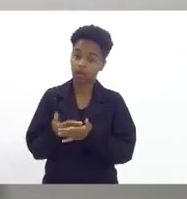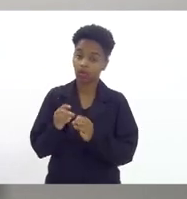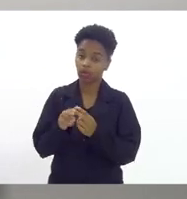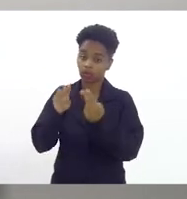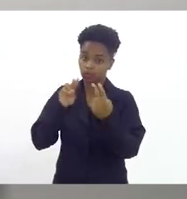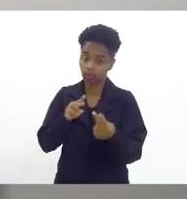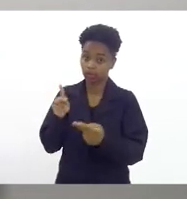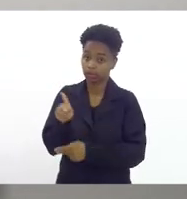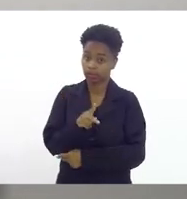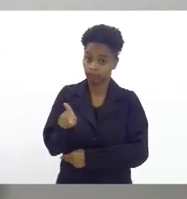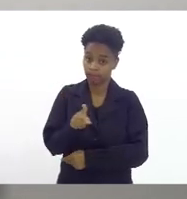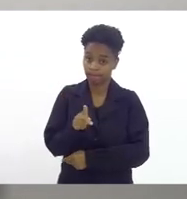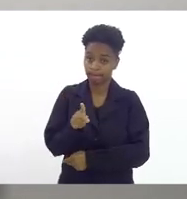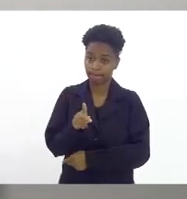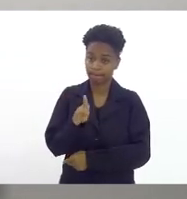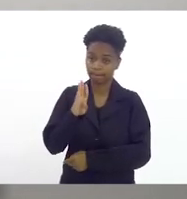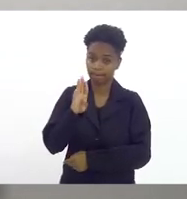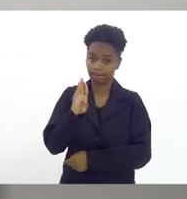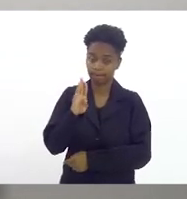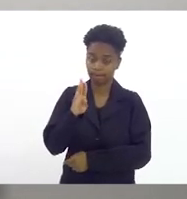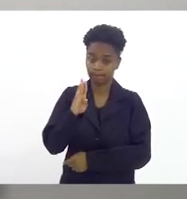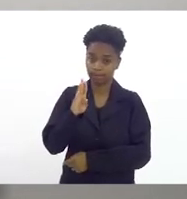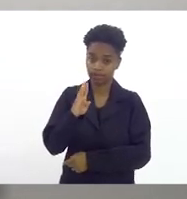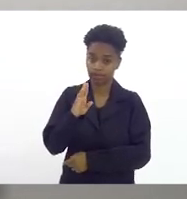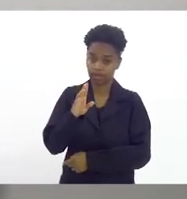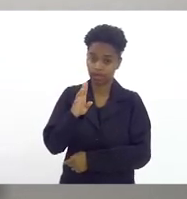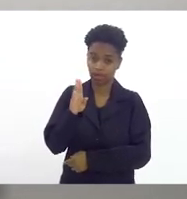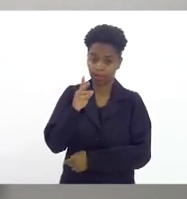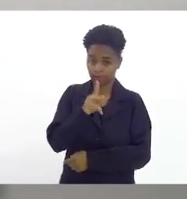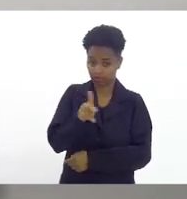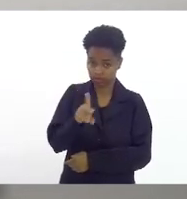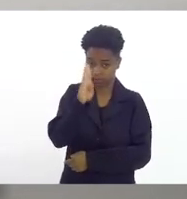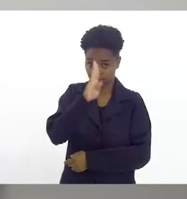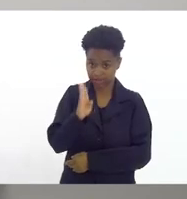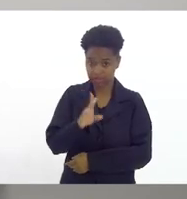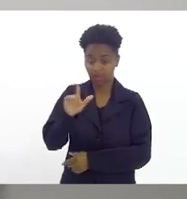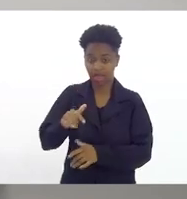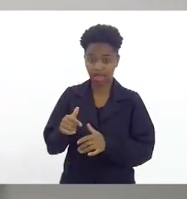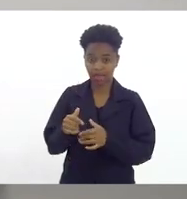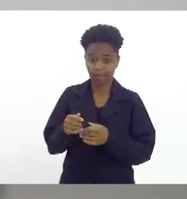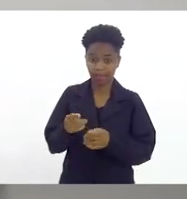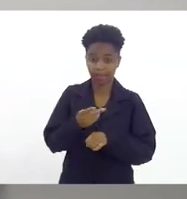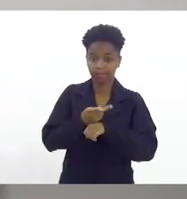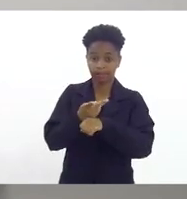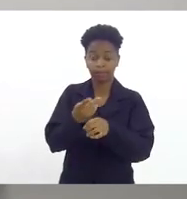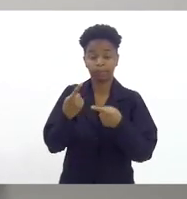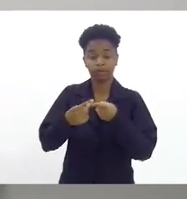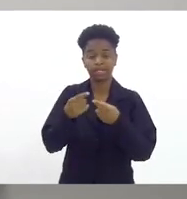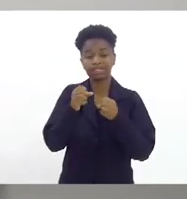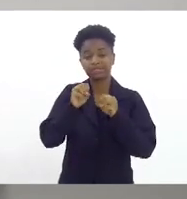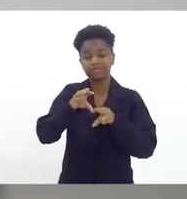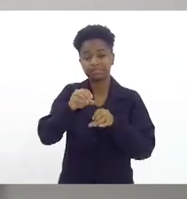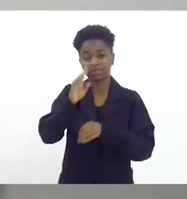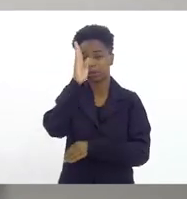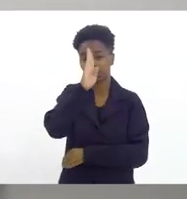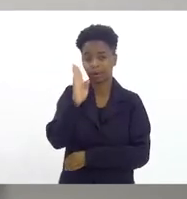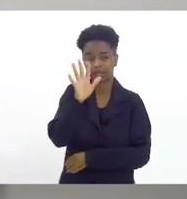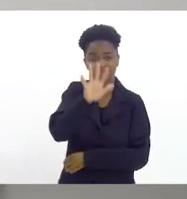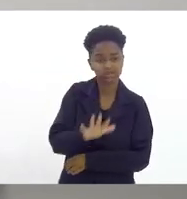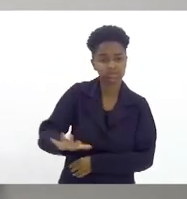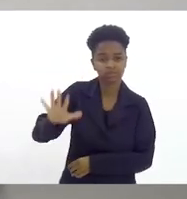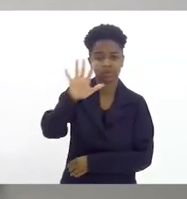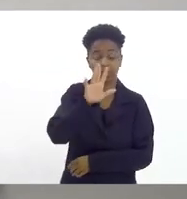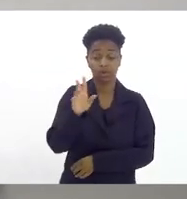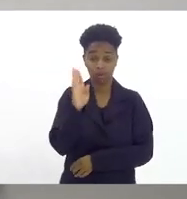professor Brasil não é o nome dele não tá é um título que é dado porque ele dá aula para o Brasil inteiro esse professor